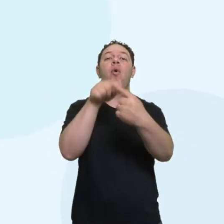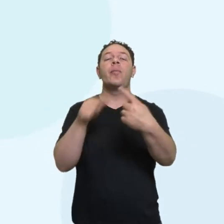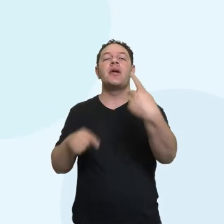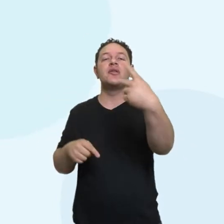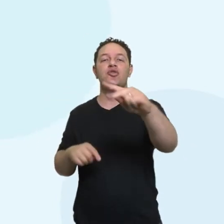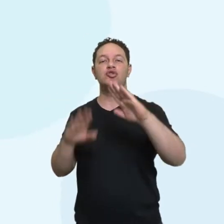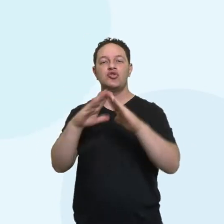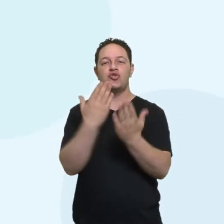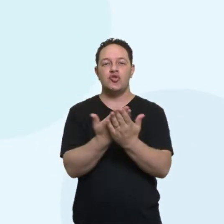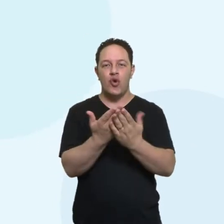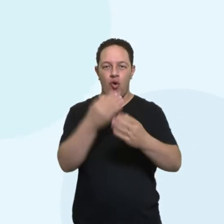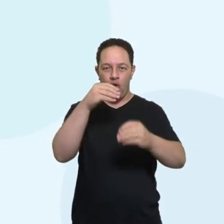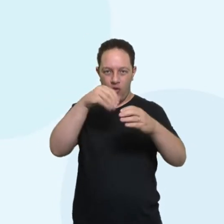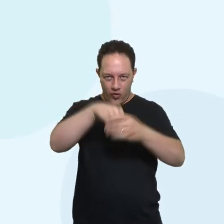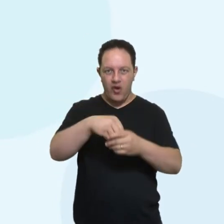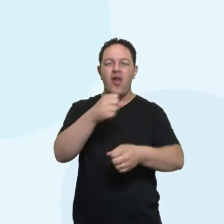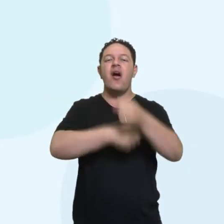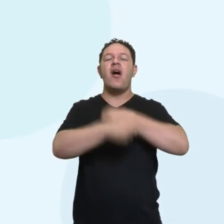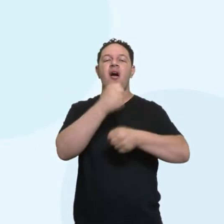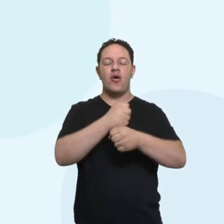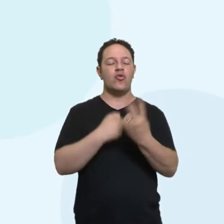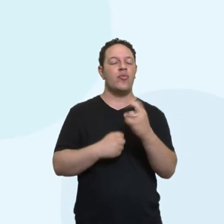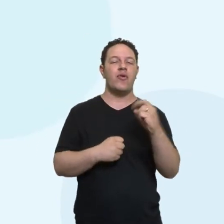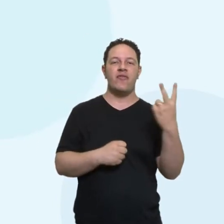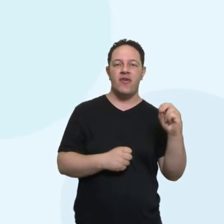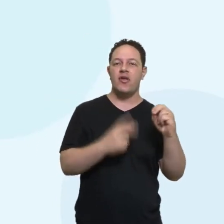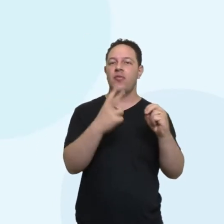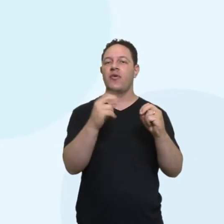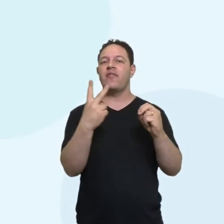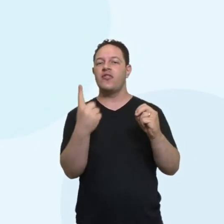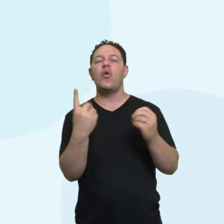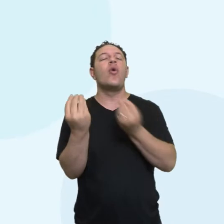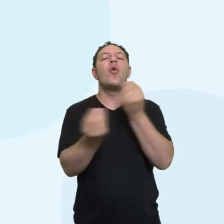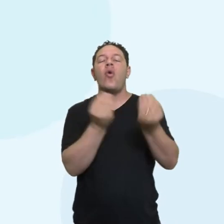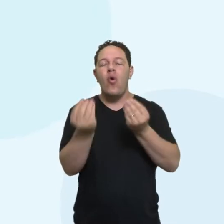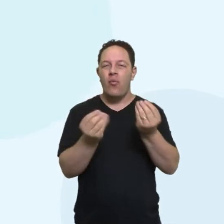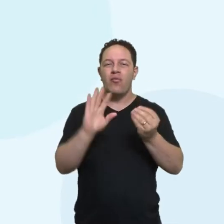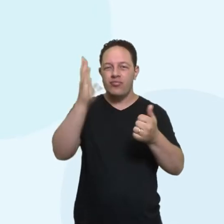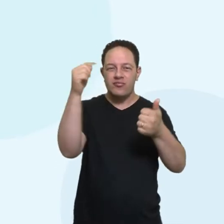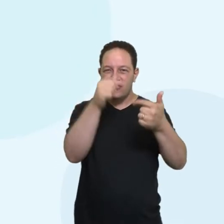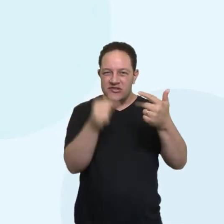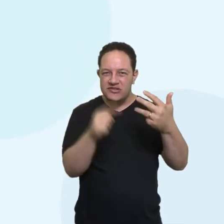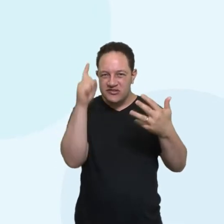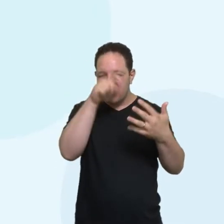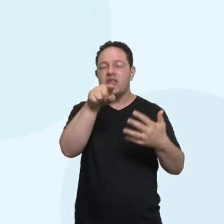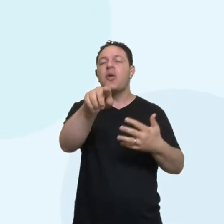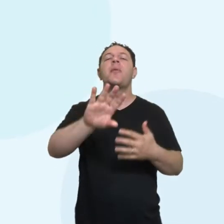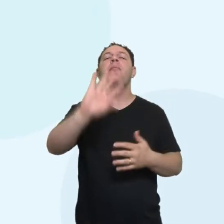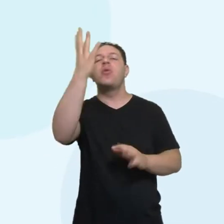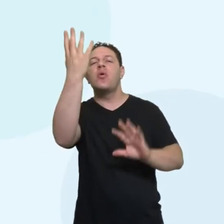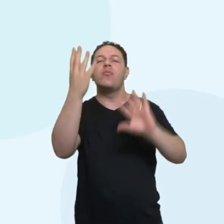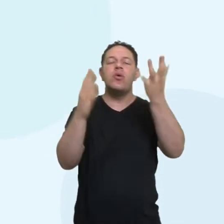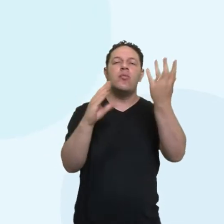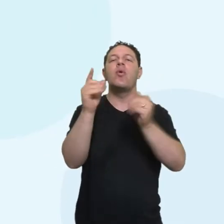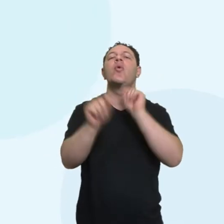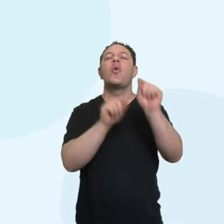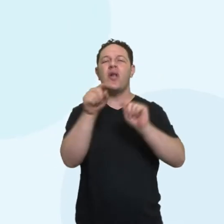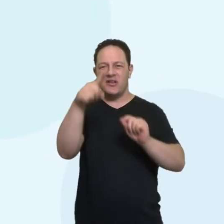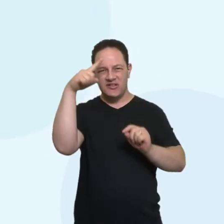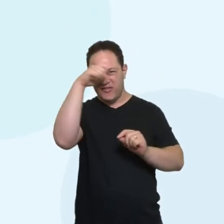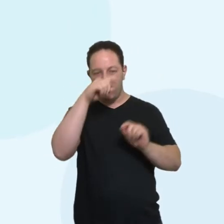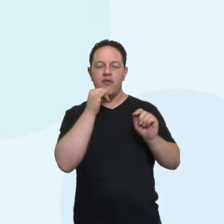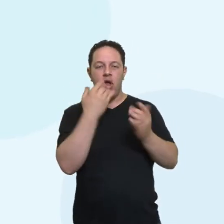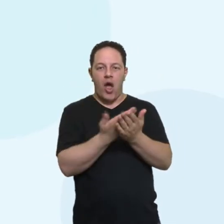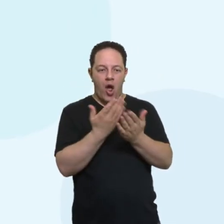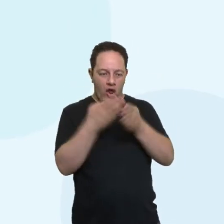curricular no bndt 2020/2021 mediante os desafios colocados aí para vocês então se manter focado durante as